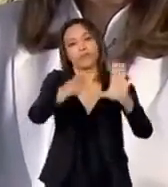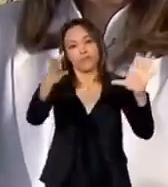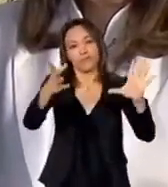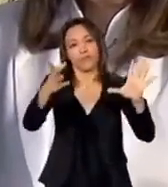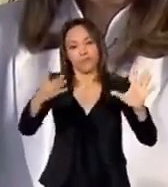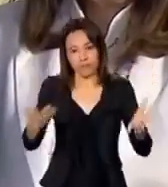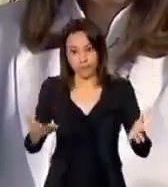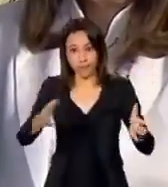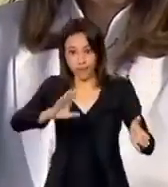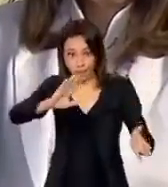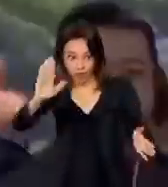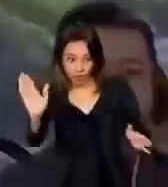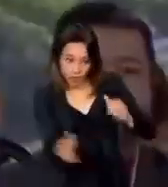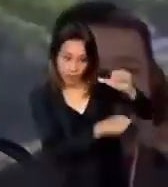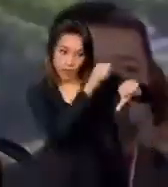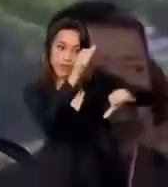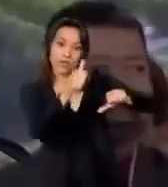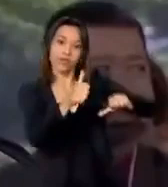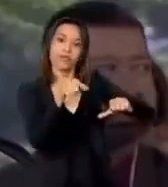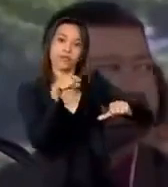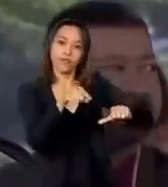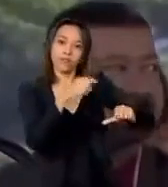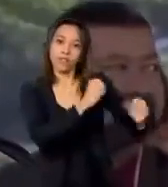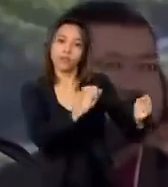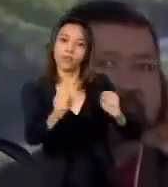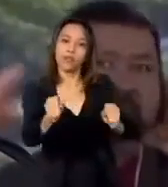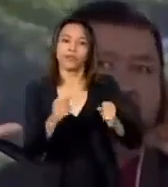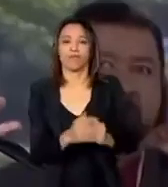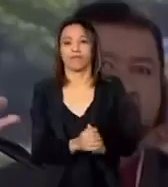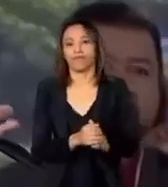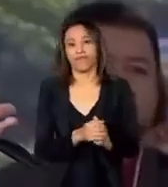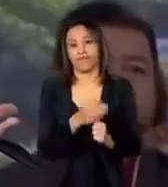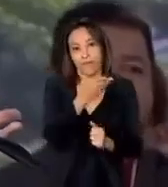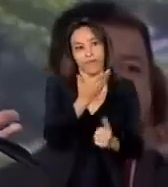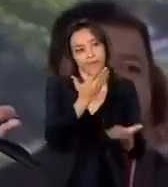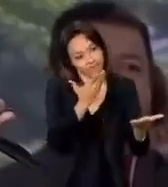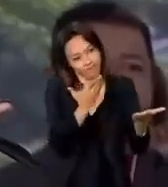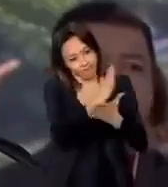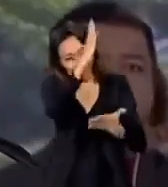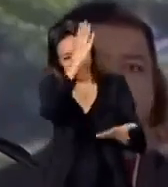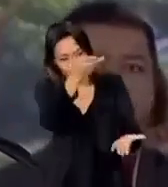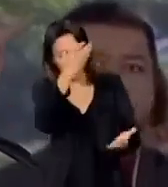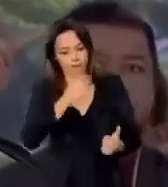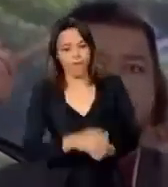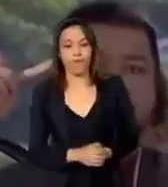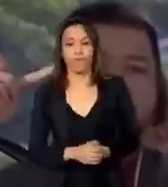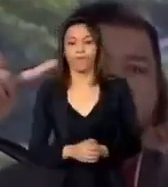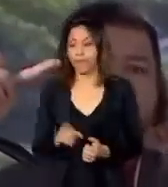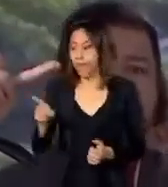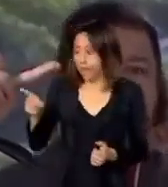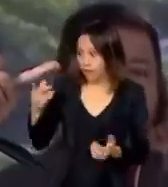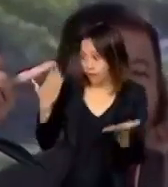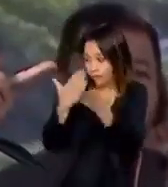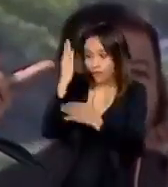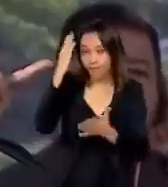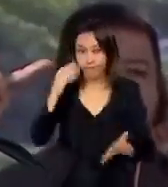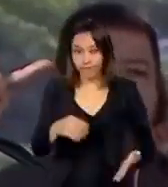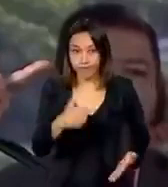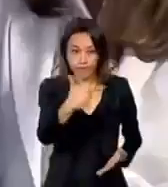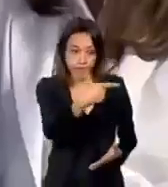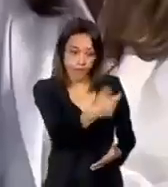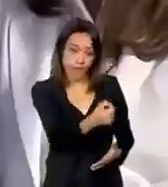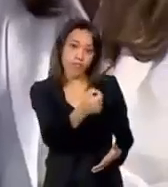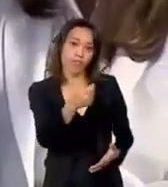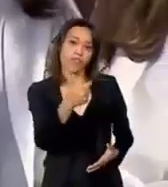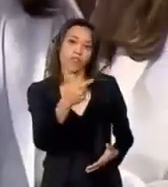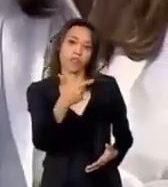do poder, a sucessão por quem ganha e não por quem pretende ganhar. Na hora que o senhor ganhou em 2002,